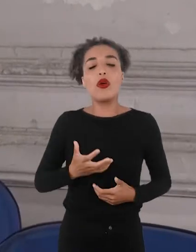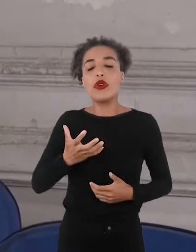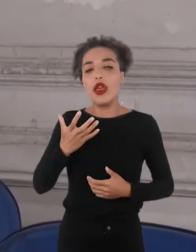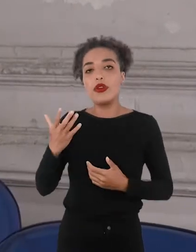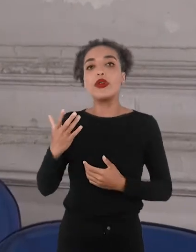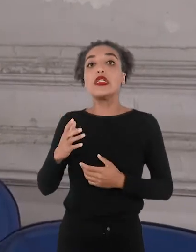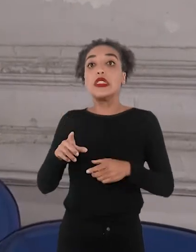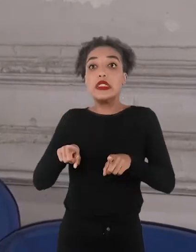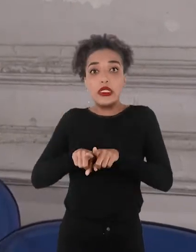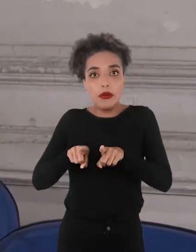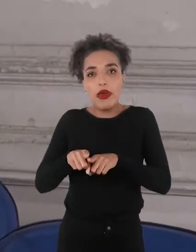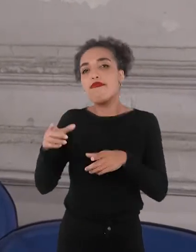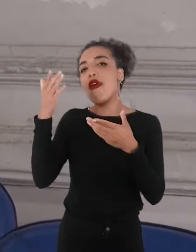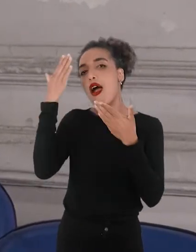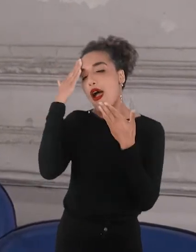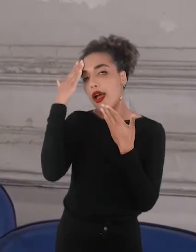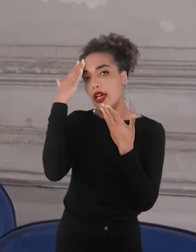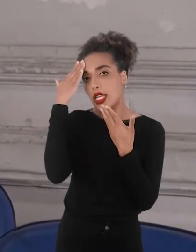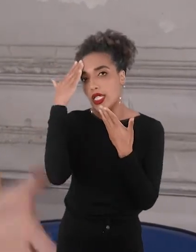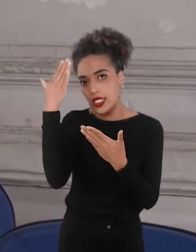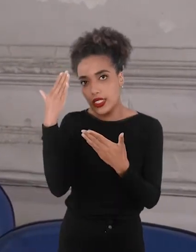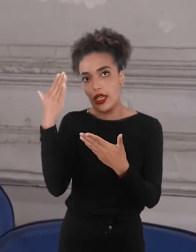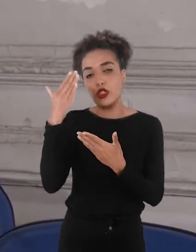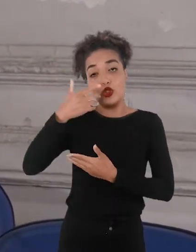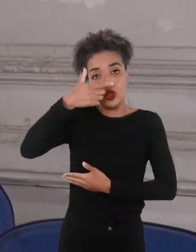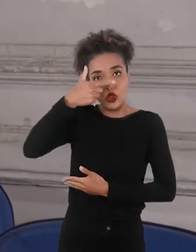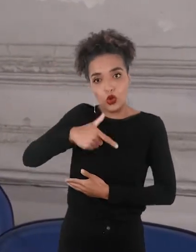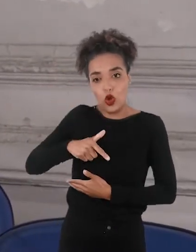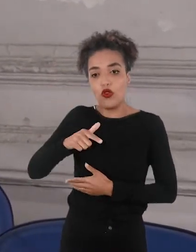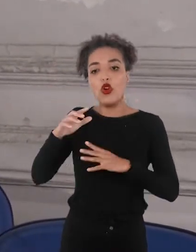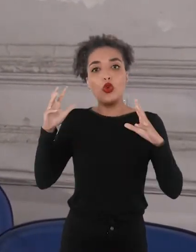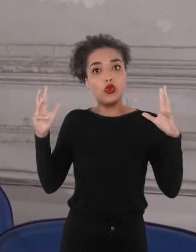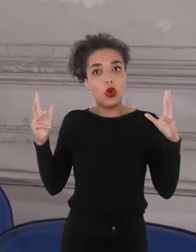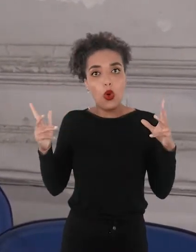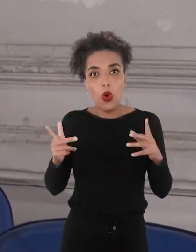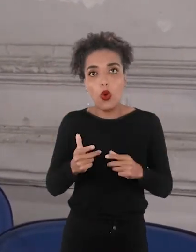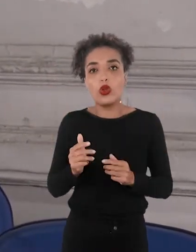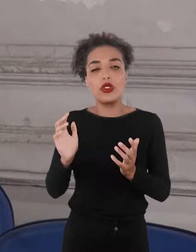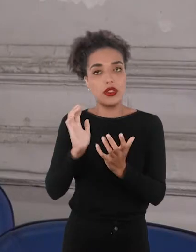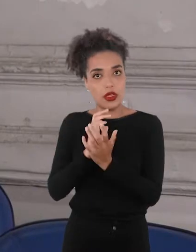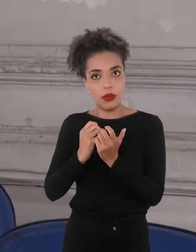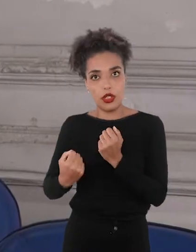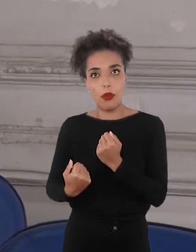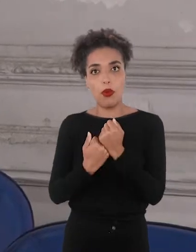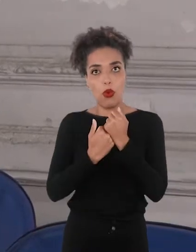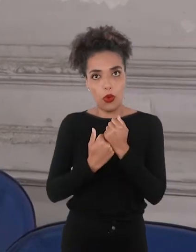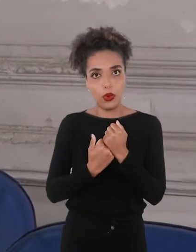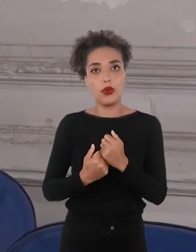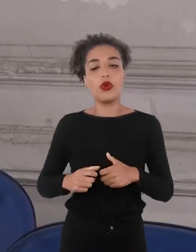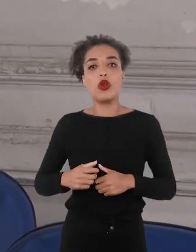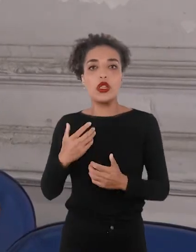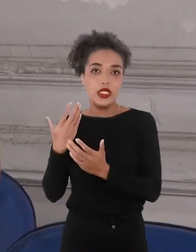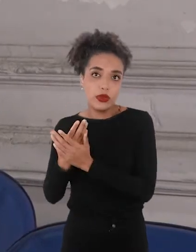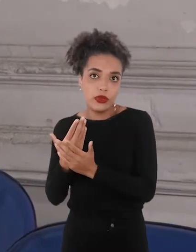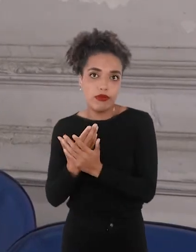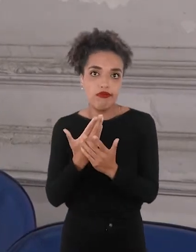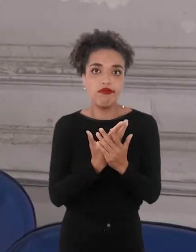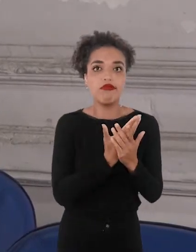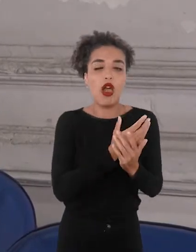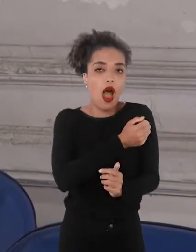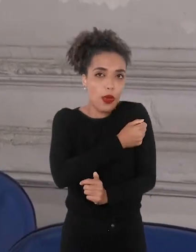antes de encerrar, também agradecer novamente a todo mundo, toda a equipe de apoio, as